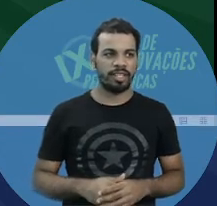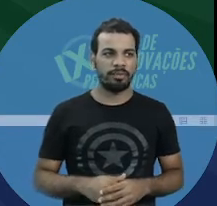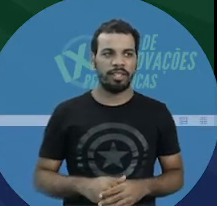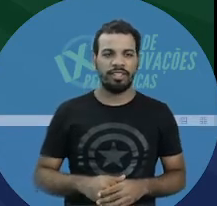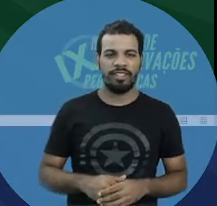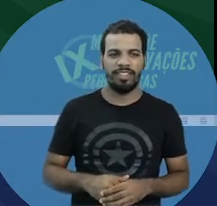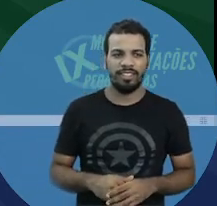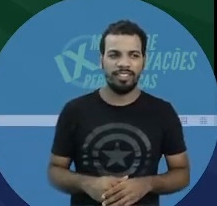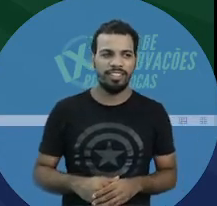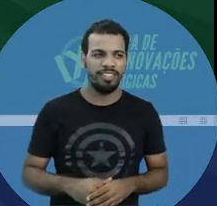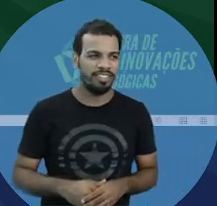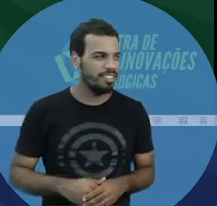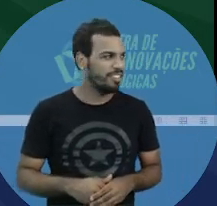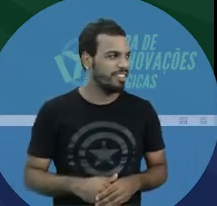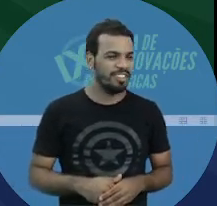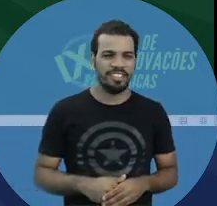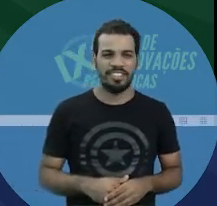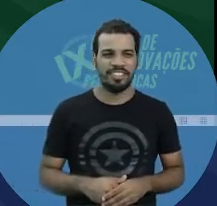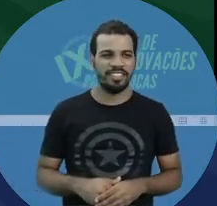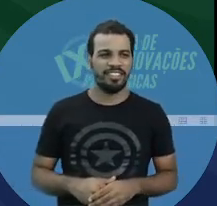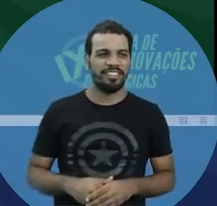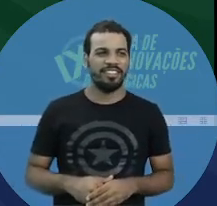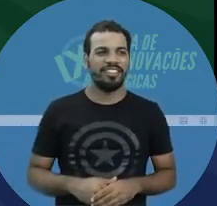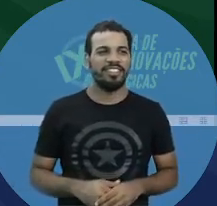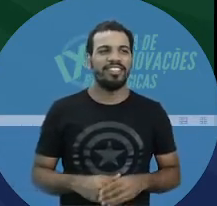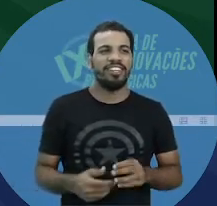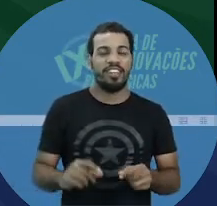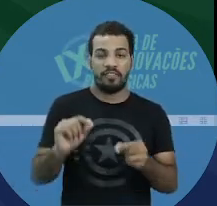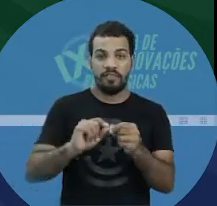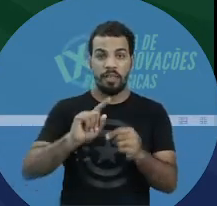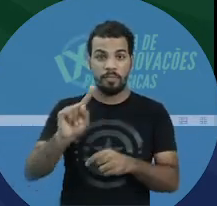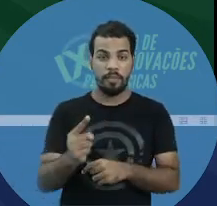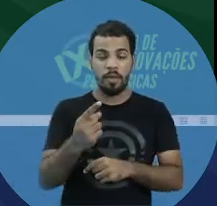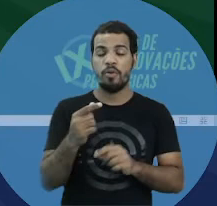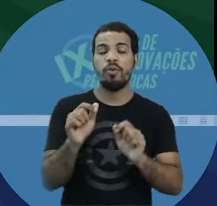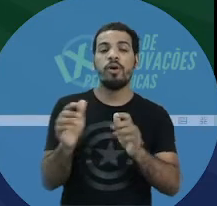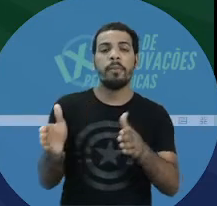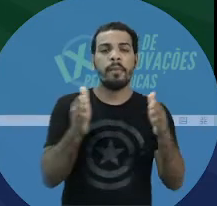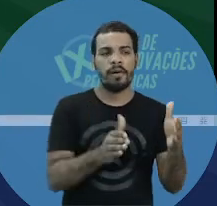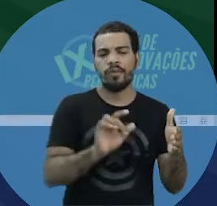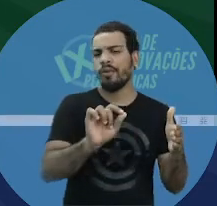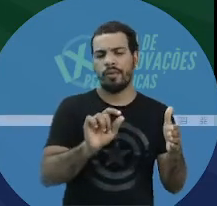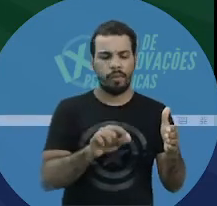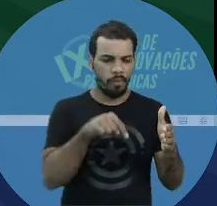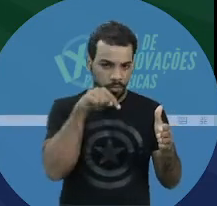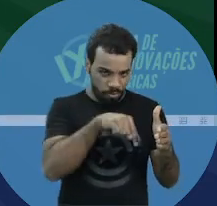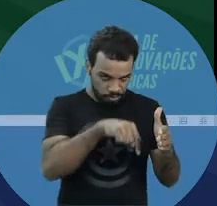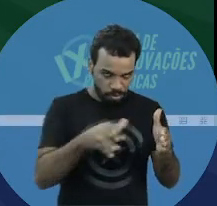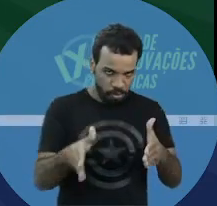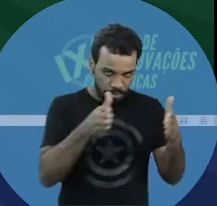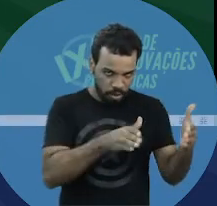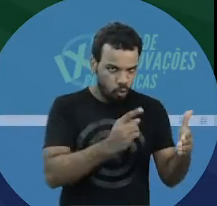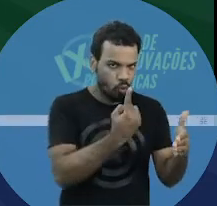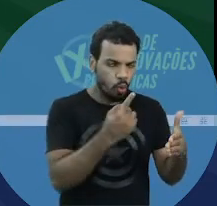Nós primeiro fizemos a seguinte parte. Nós fizemos